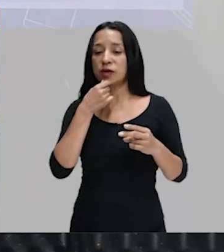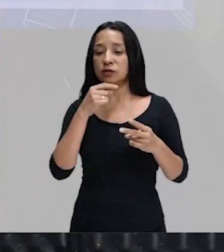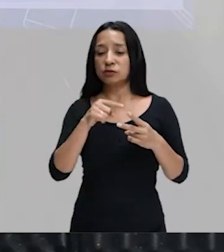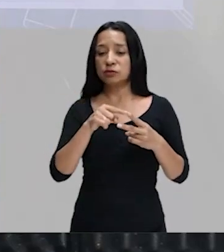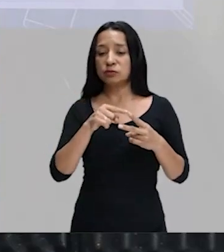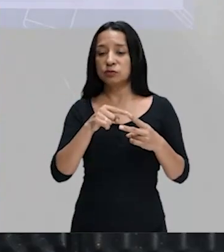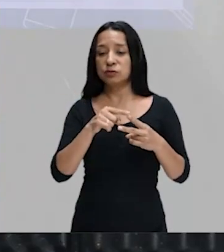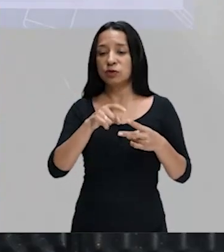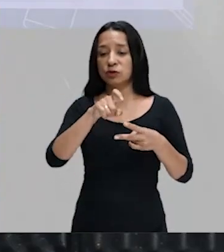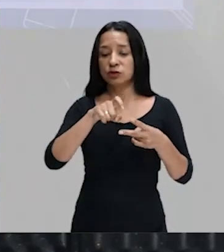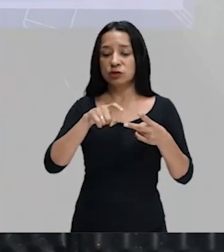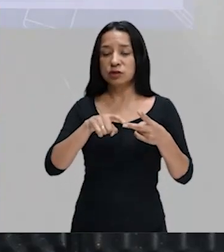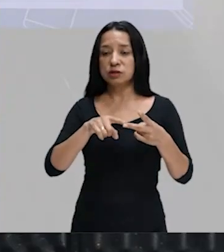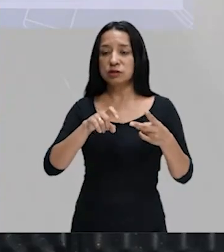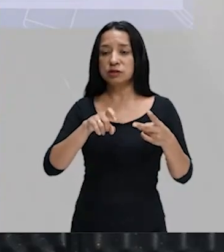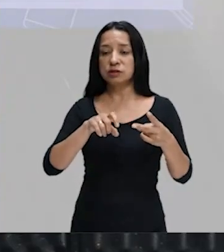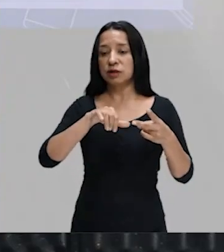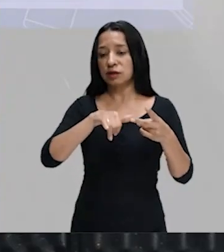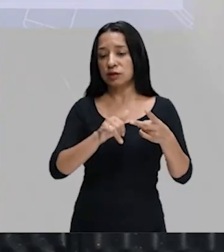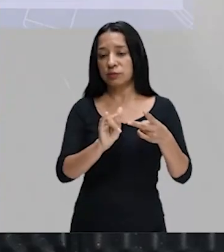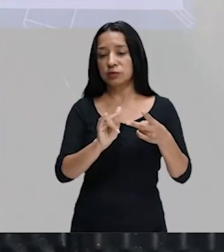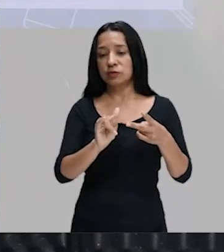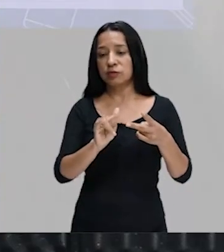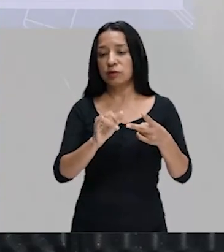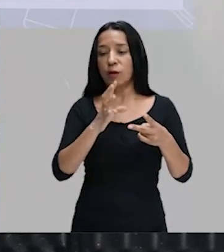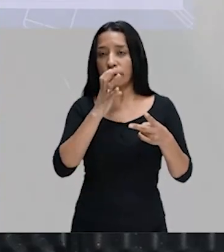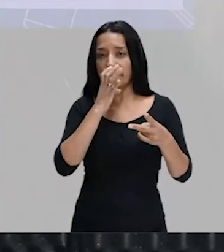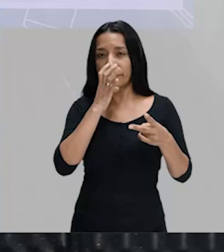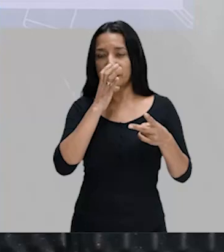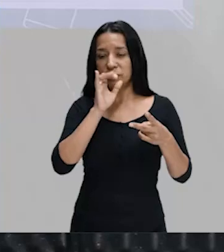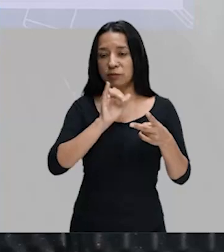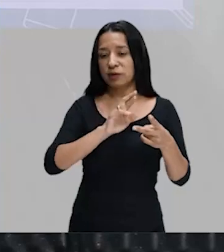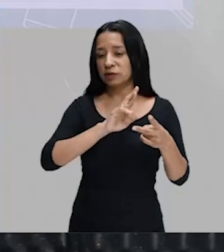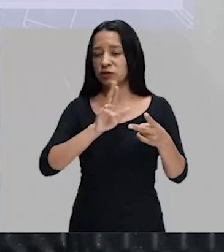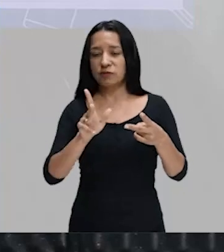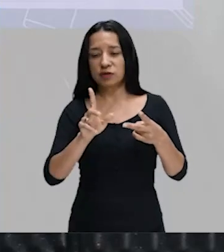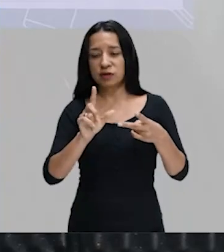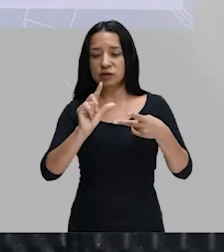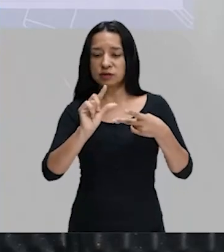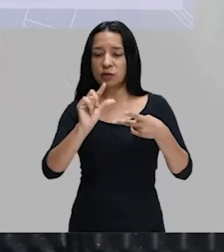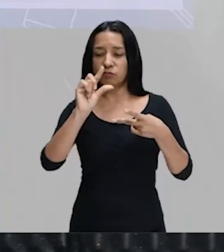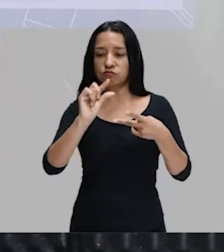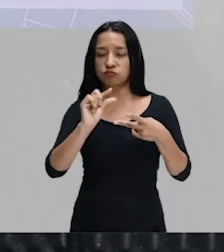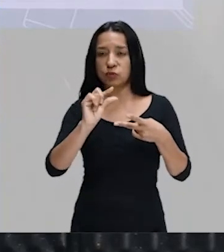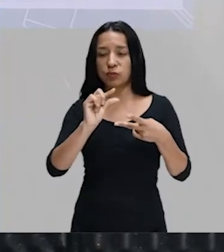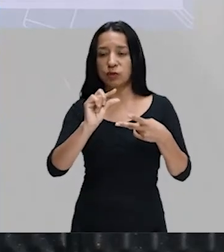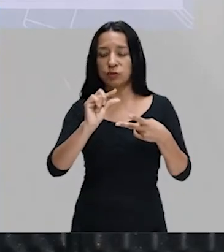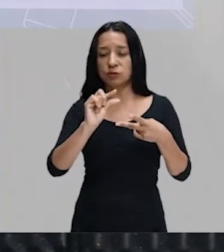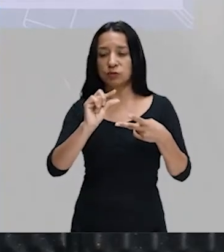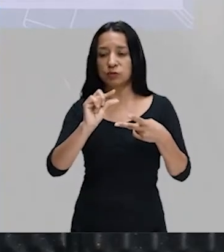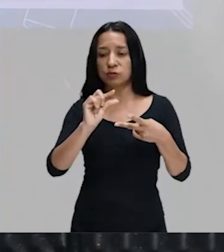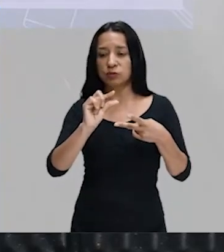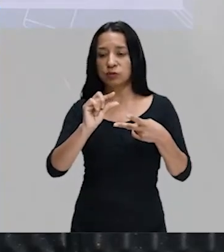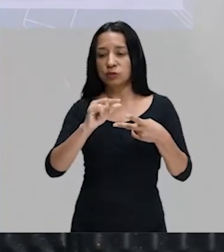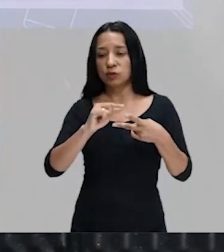XY e a gente vai perceber uma diferença discrepante aqui de tamanho. O cromossomo Y